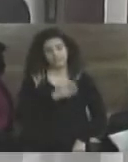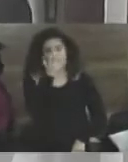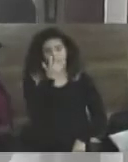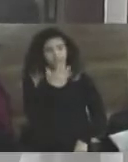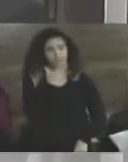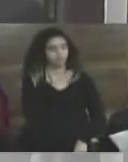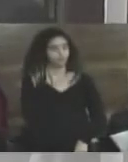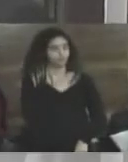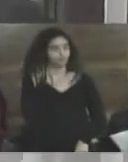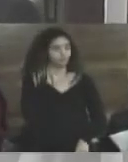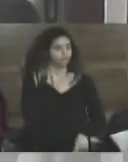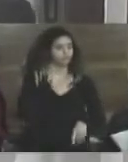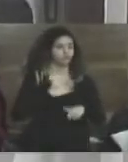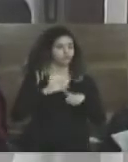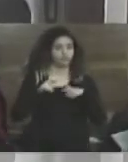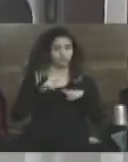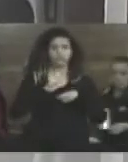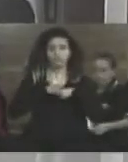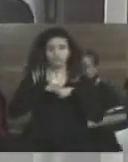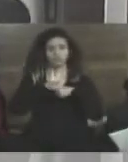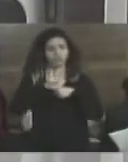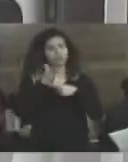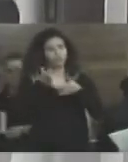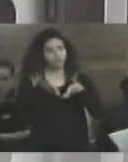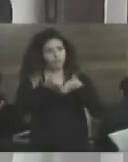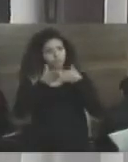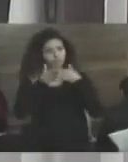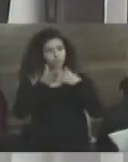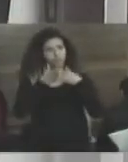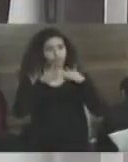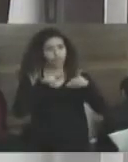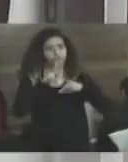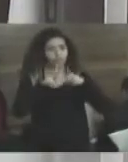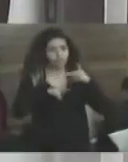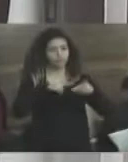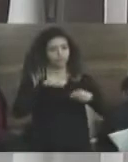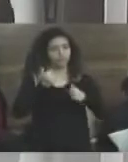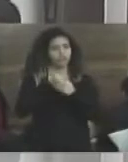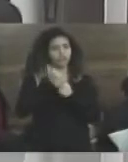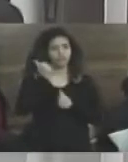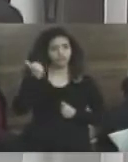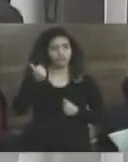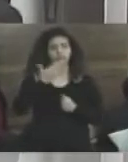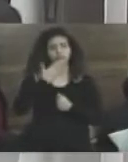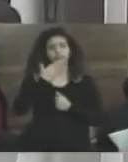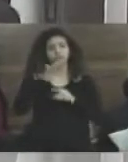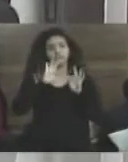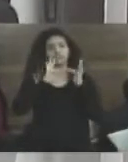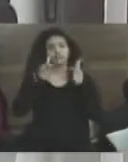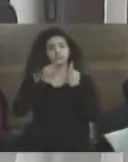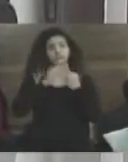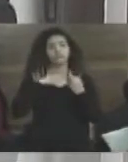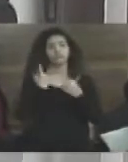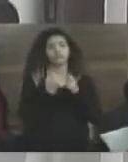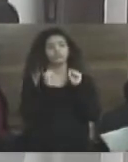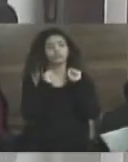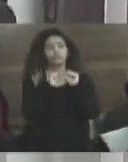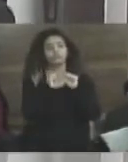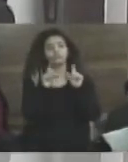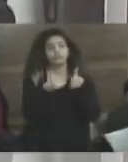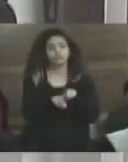minha parte aqui é também ajudar e pedindo à população, pedindo aos meus assessores, pedindo à minha família, que a gente possa estar